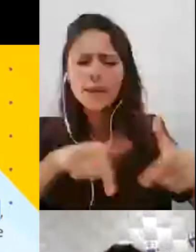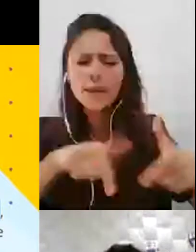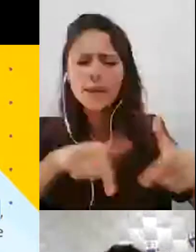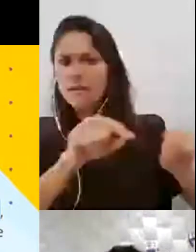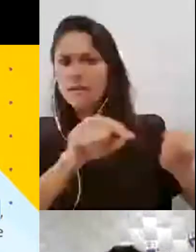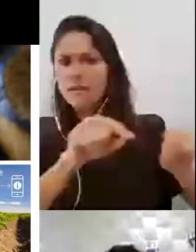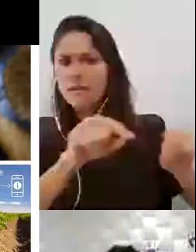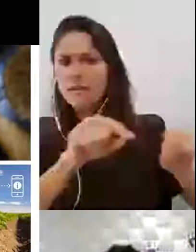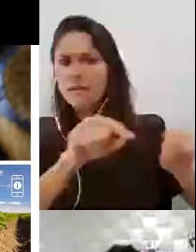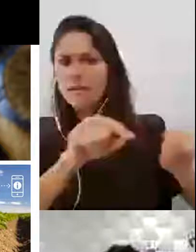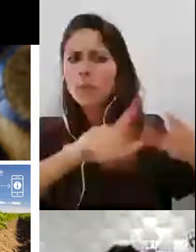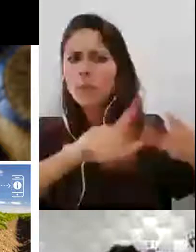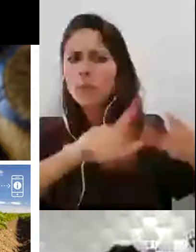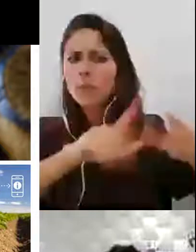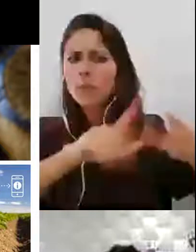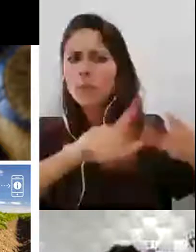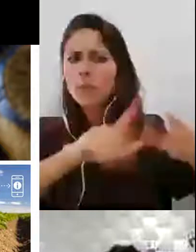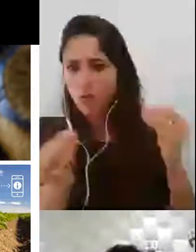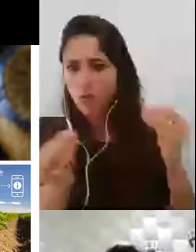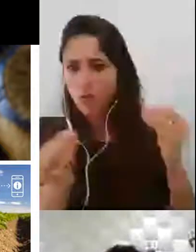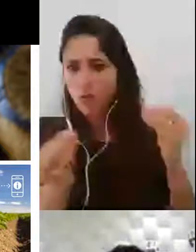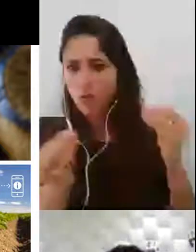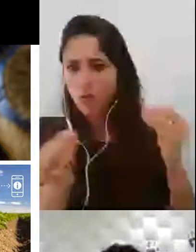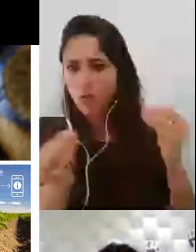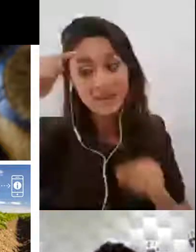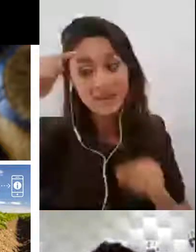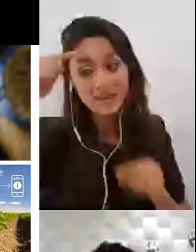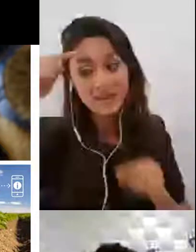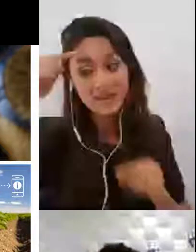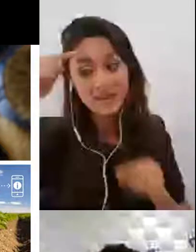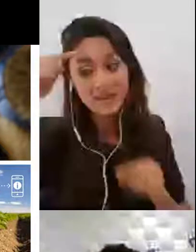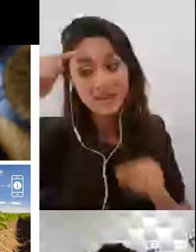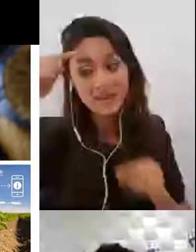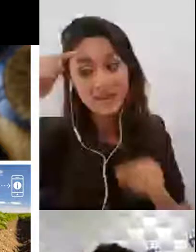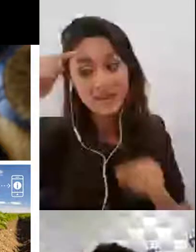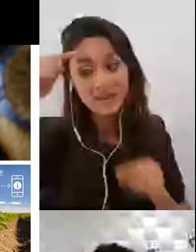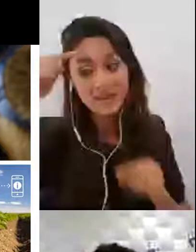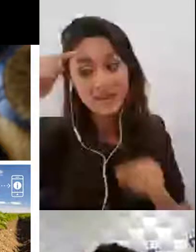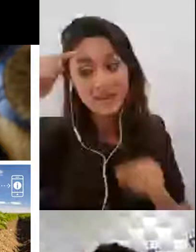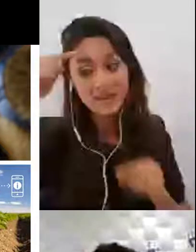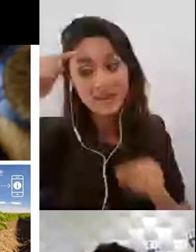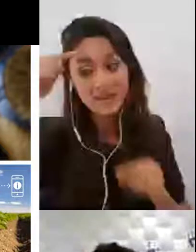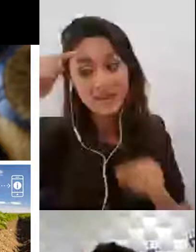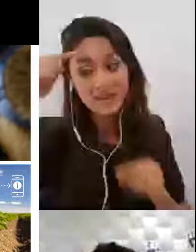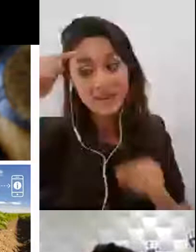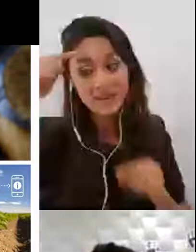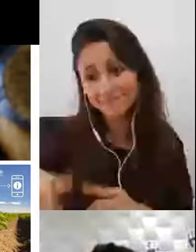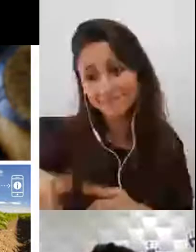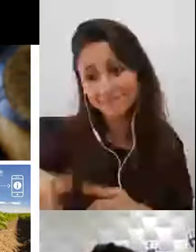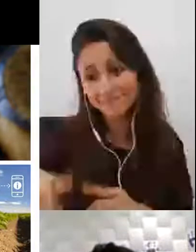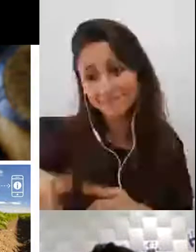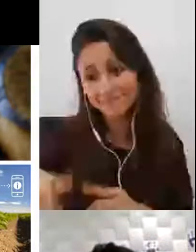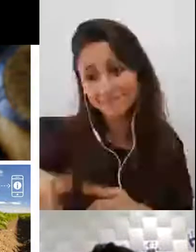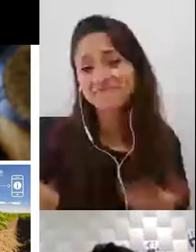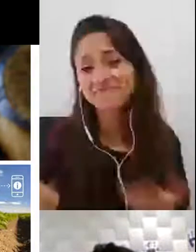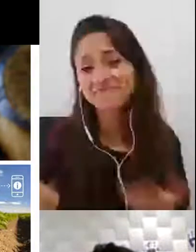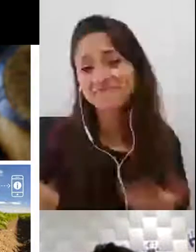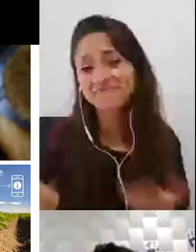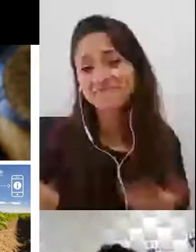ágil, pensando em tecnologia. Por isso que o foco é tecnologia para a vida, né? Porque a gente tem que